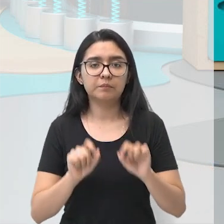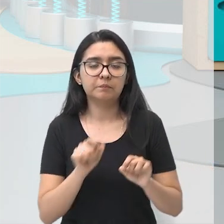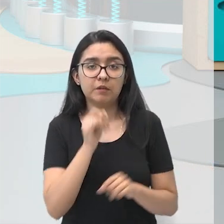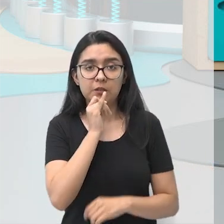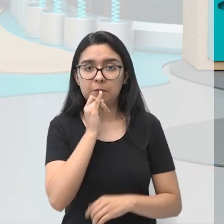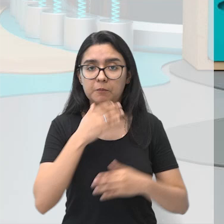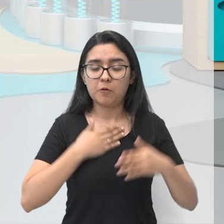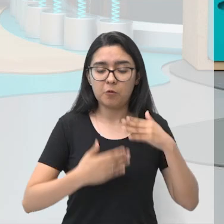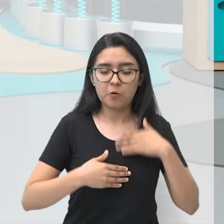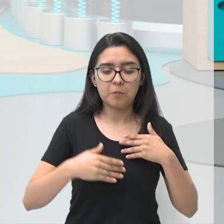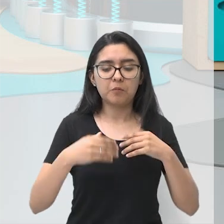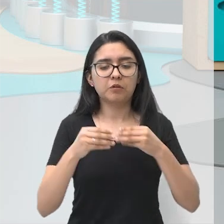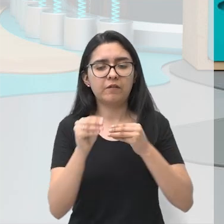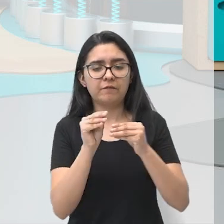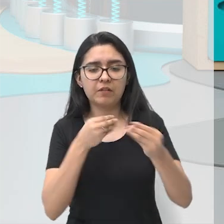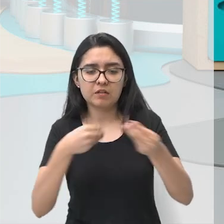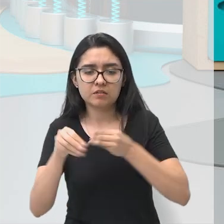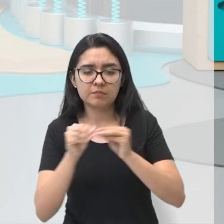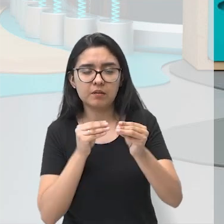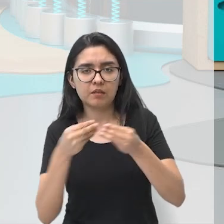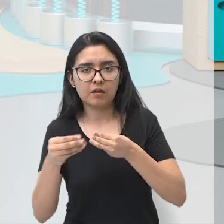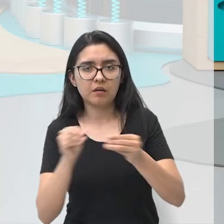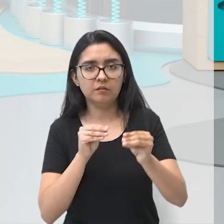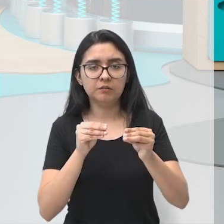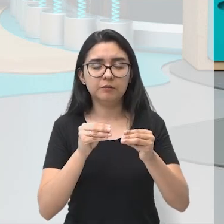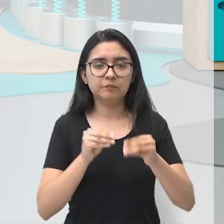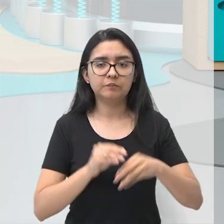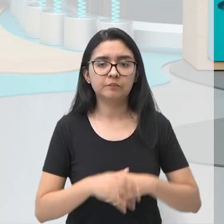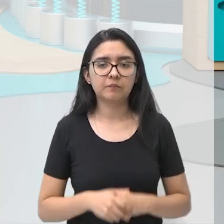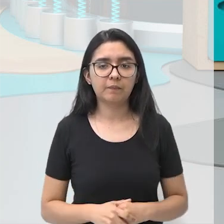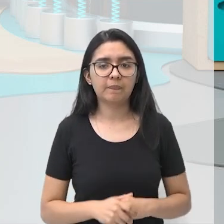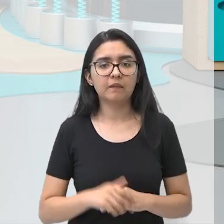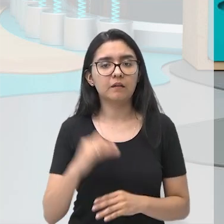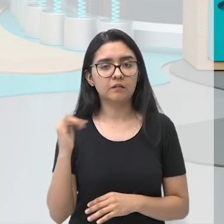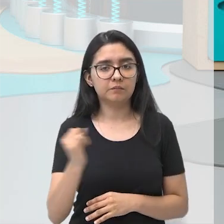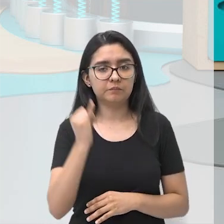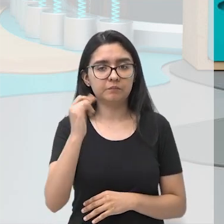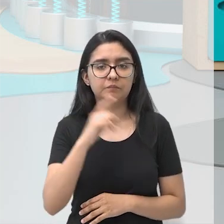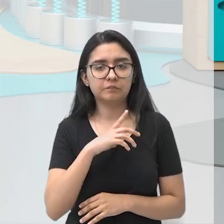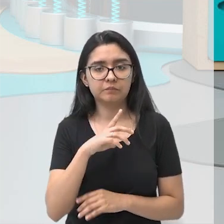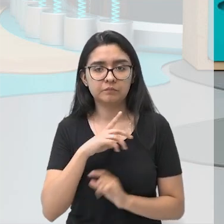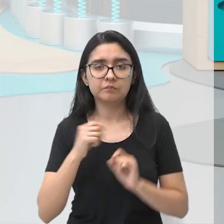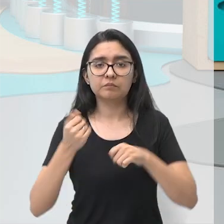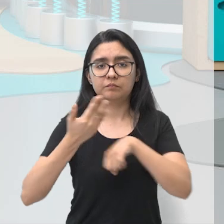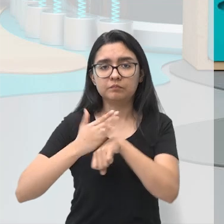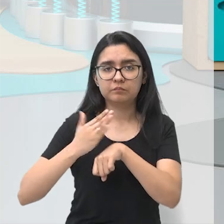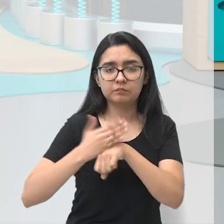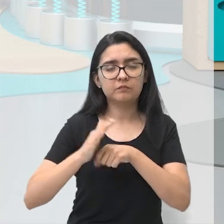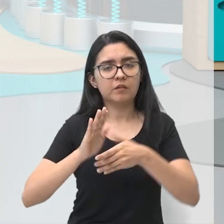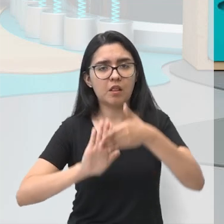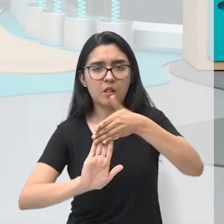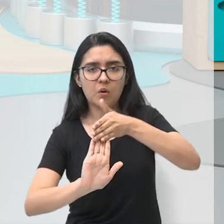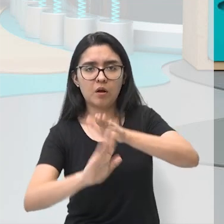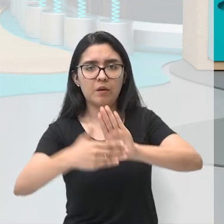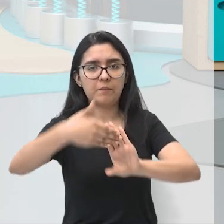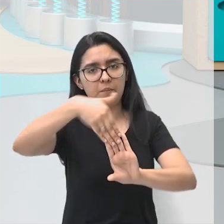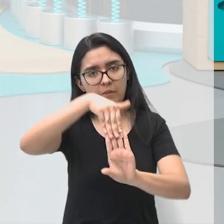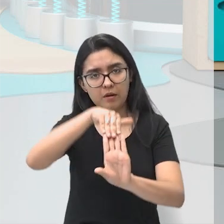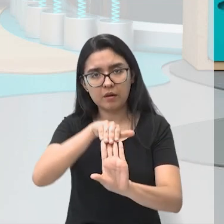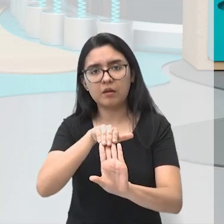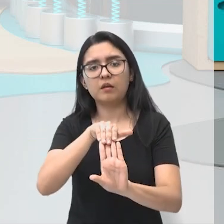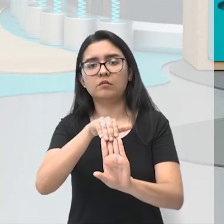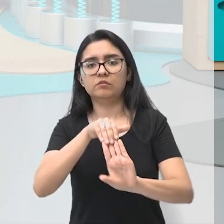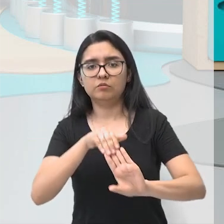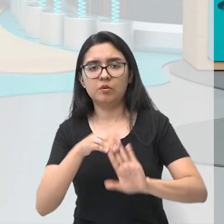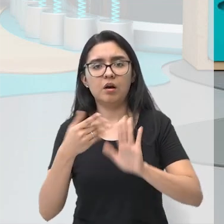um pouco, eu não vou treinar. É importante a gente ter esse aspecto bem treinado, fazer os alongamentos ali nas